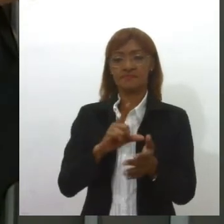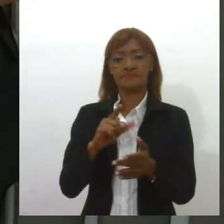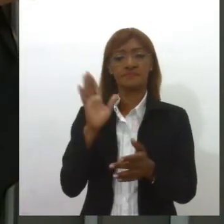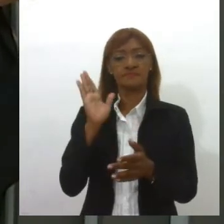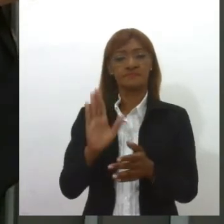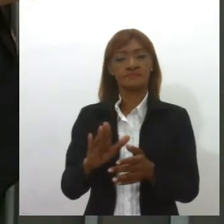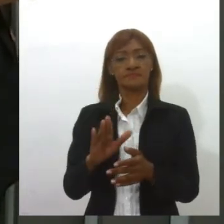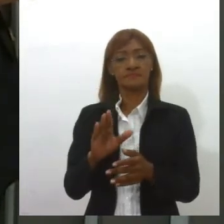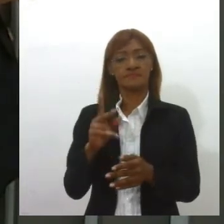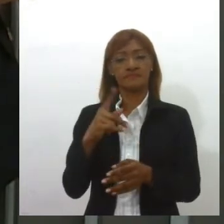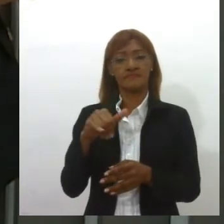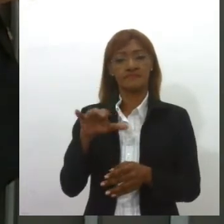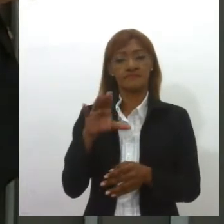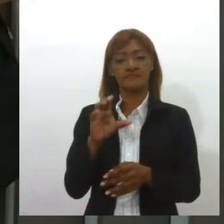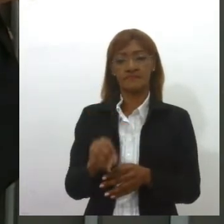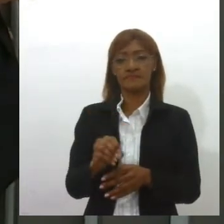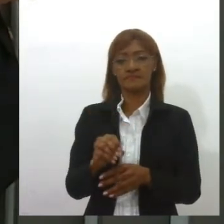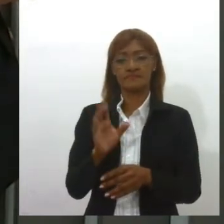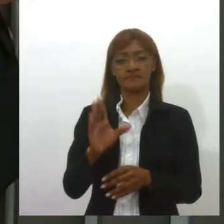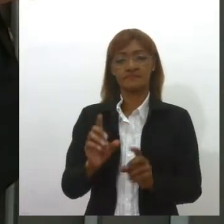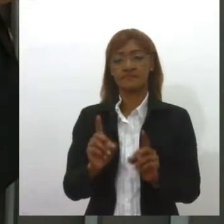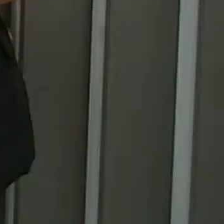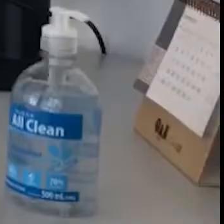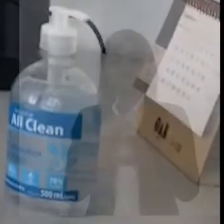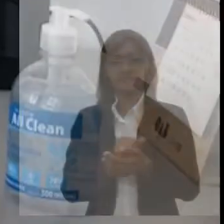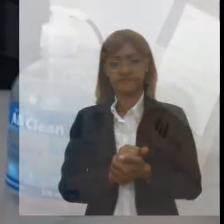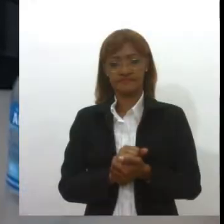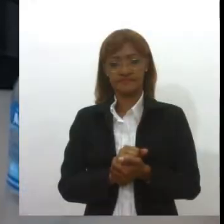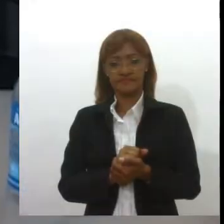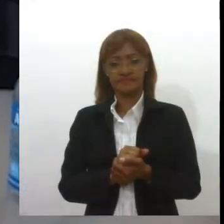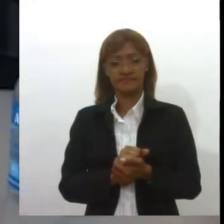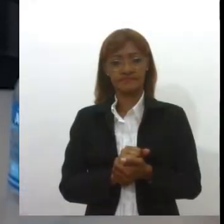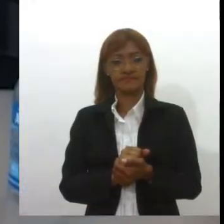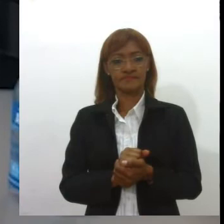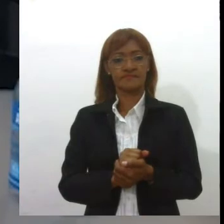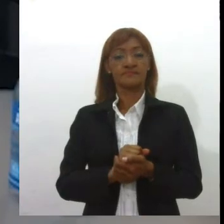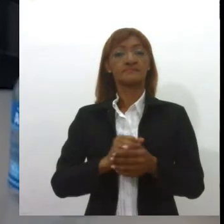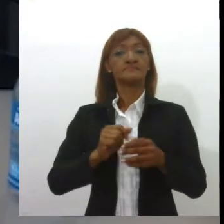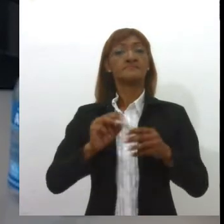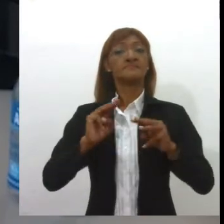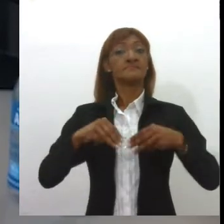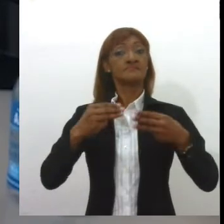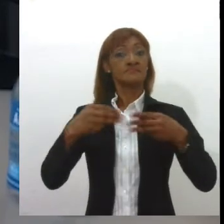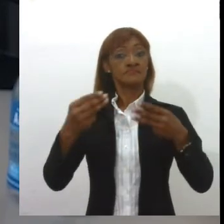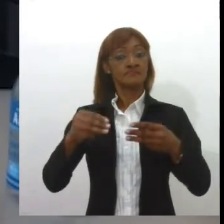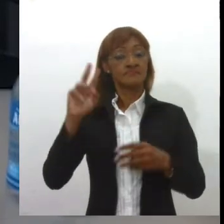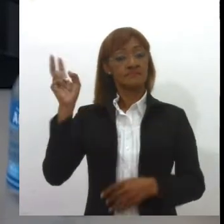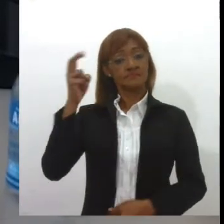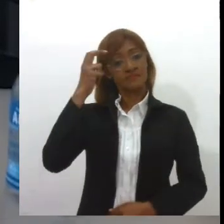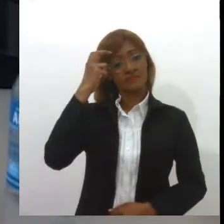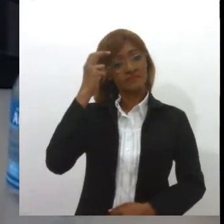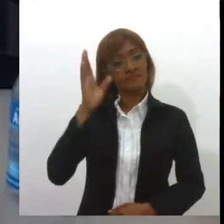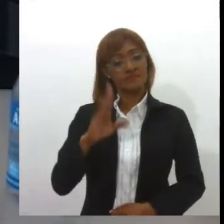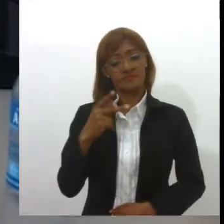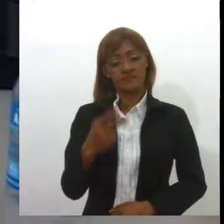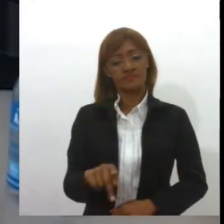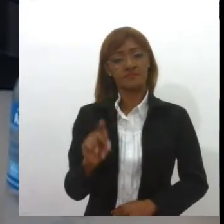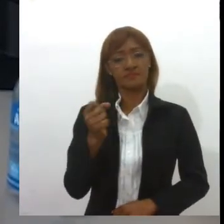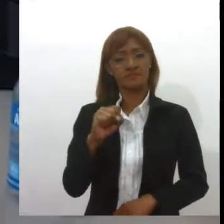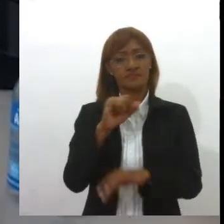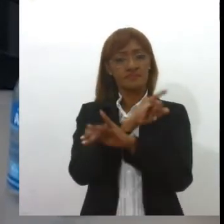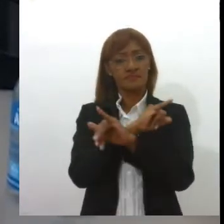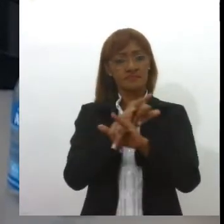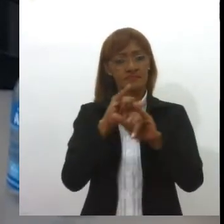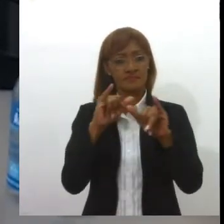Agricultura, Pecuária e Abastecimento em Sergipe. O Ministério da Agricultura, através da Superintendência Federal em Sergipe, informa que